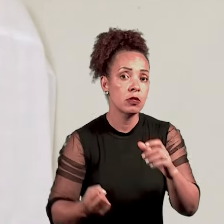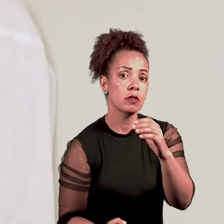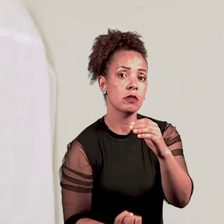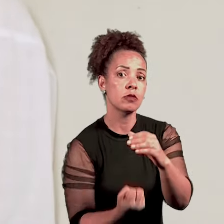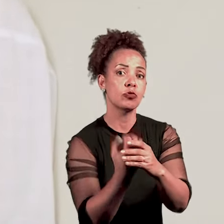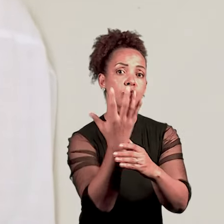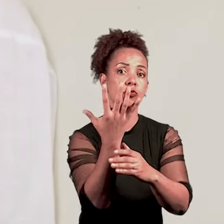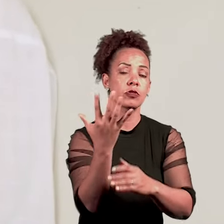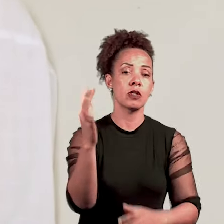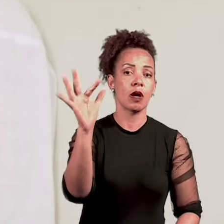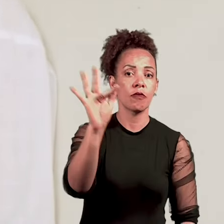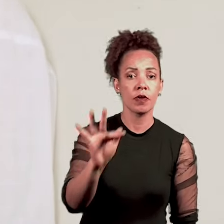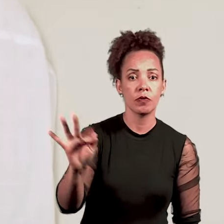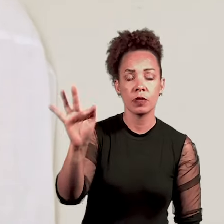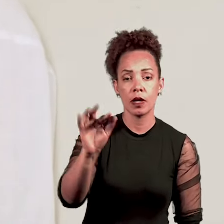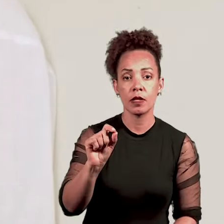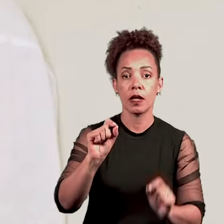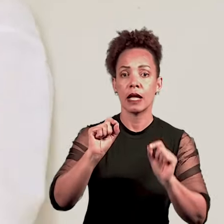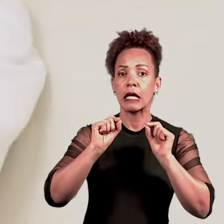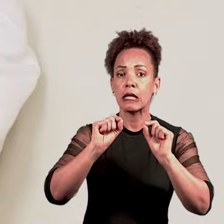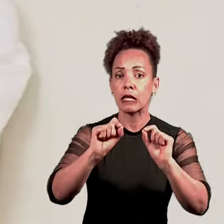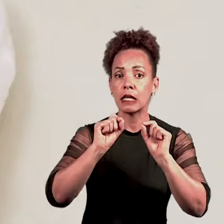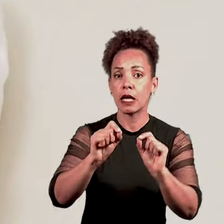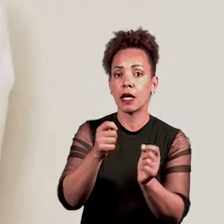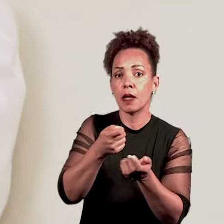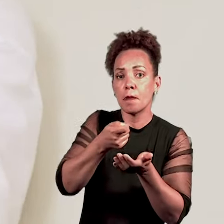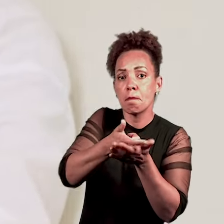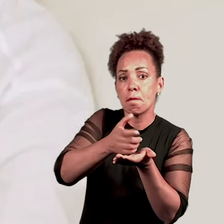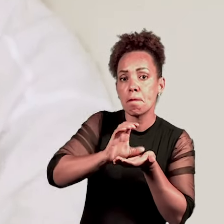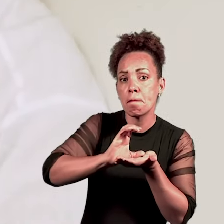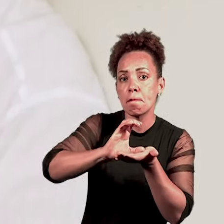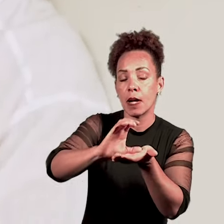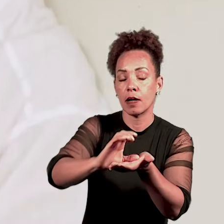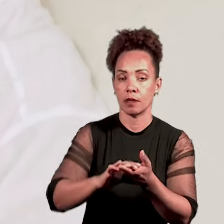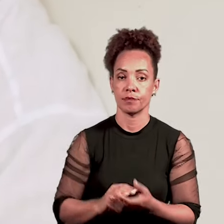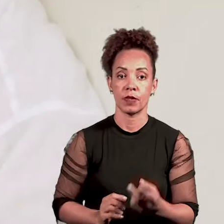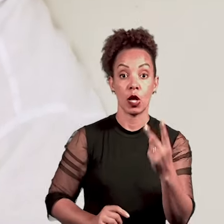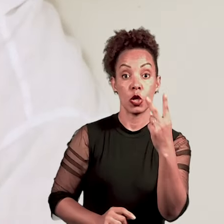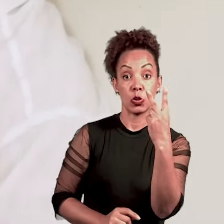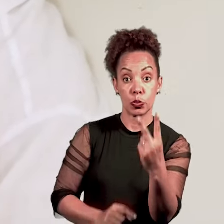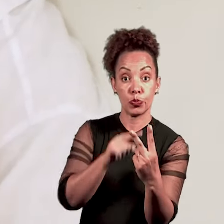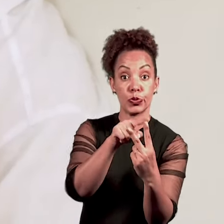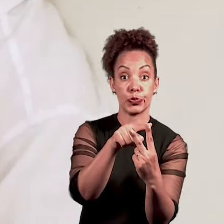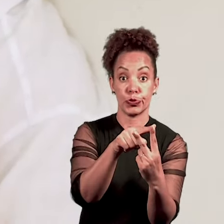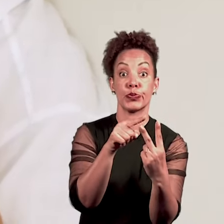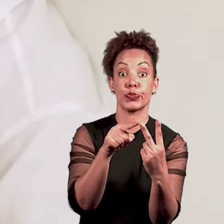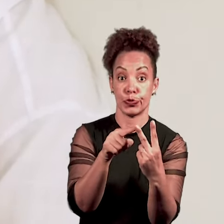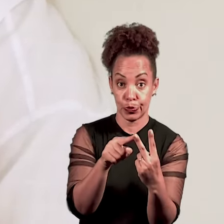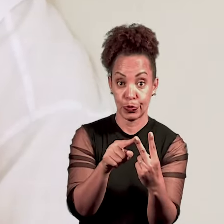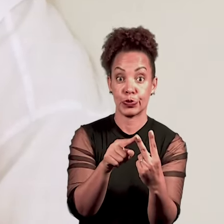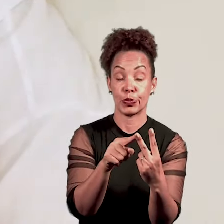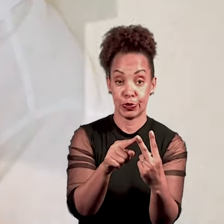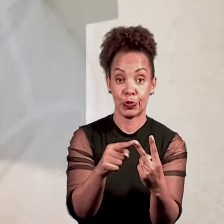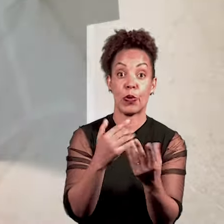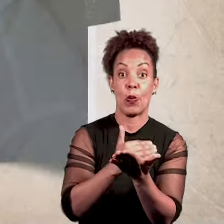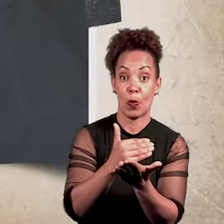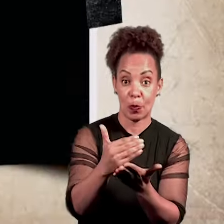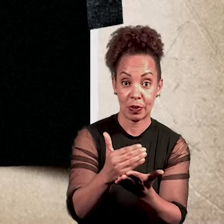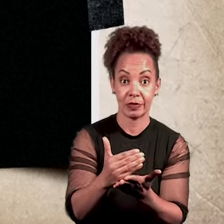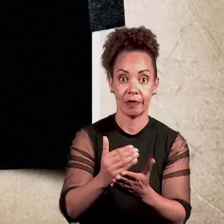Quem ia financiar? Duas coisas surgem neste meio. A grande rivalidade entre Ilhéus